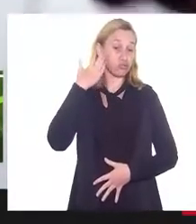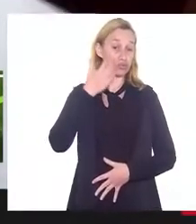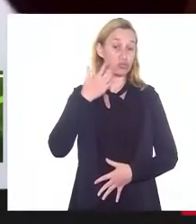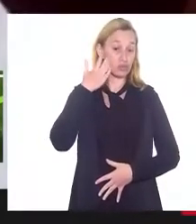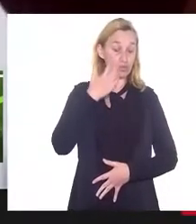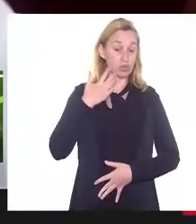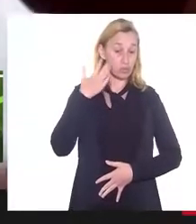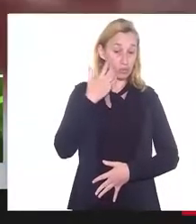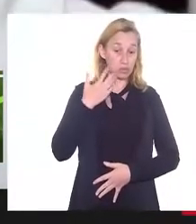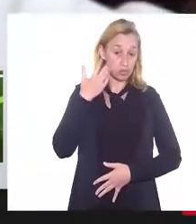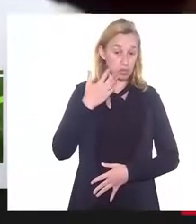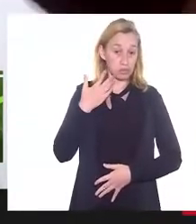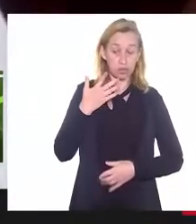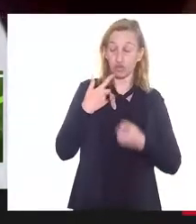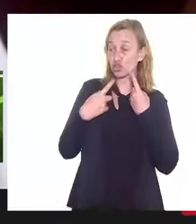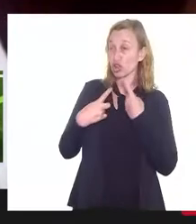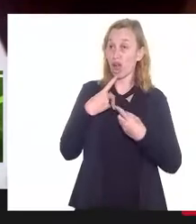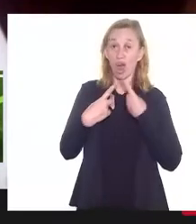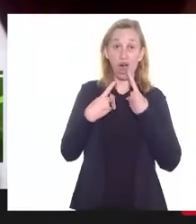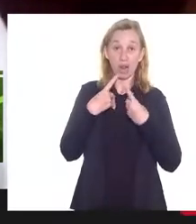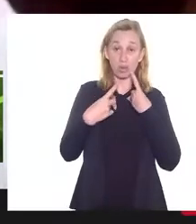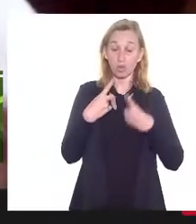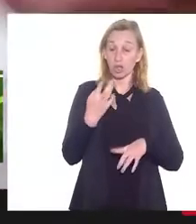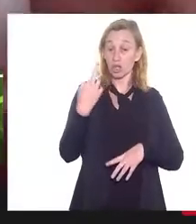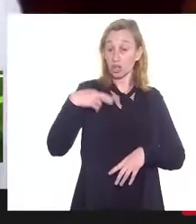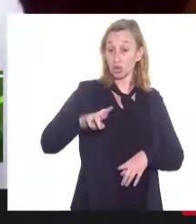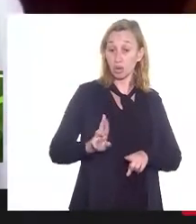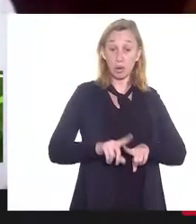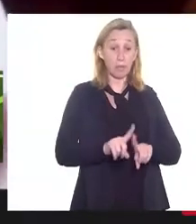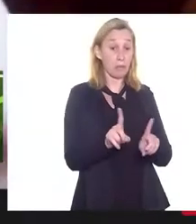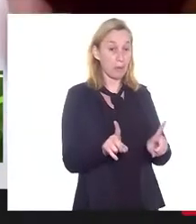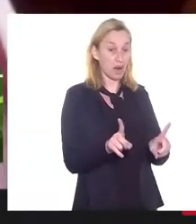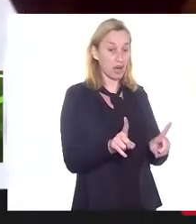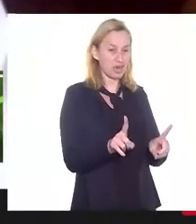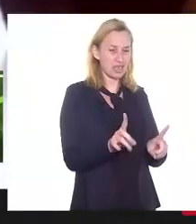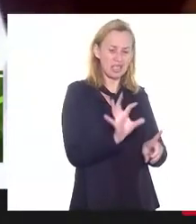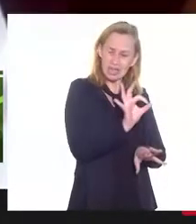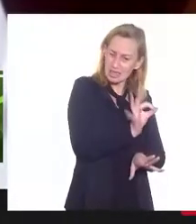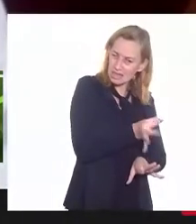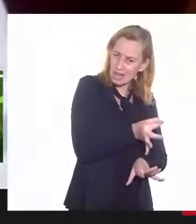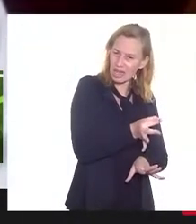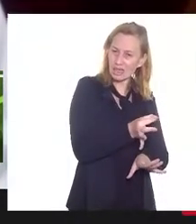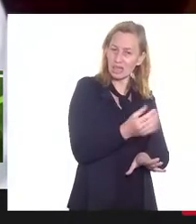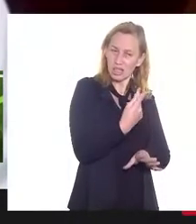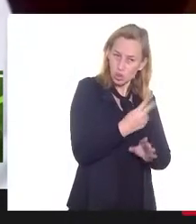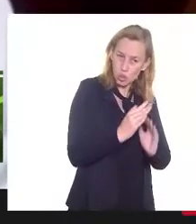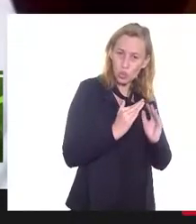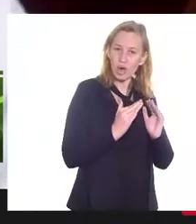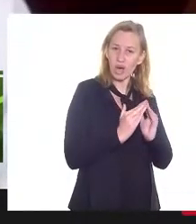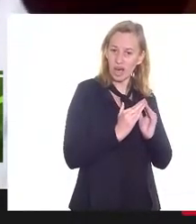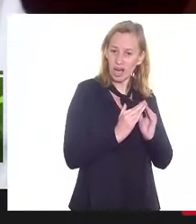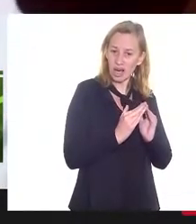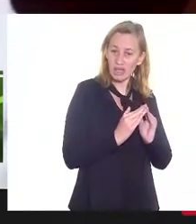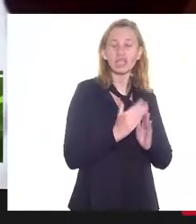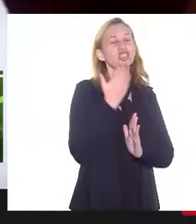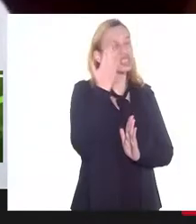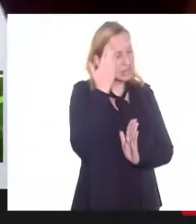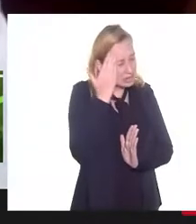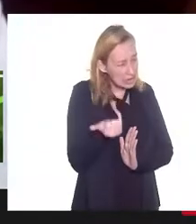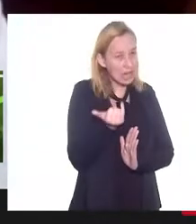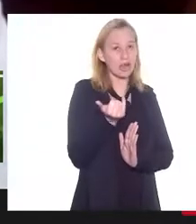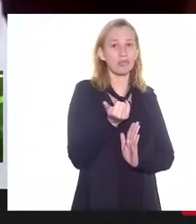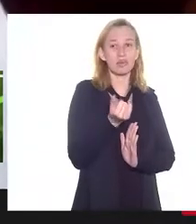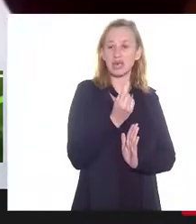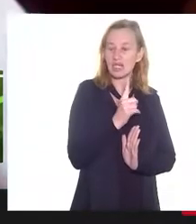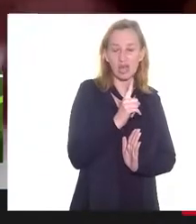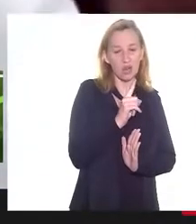se reúnem para um diálogo interreligioso, mas na sua íntegra, na sua casa, a gente sabe que isso